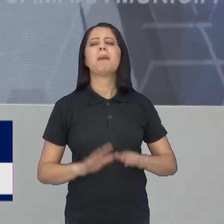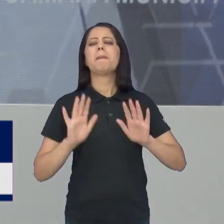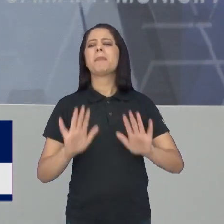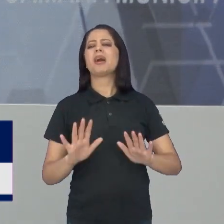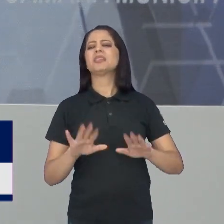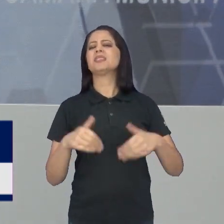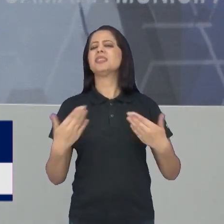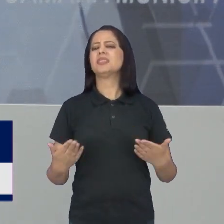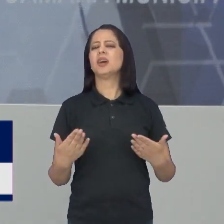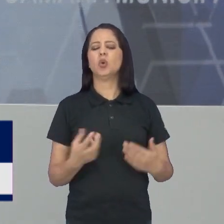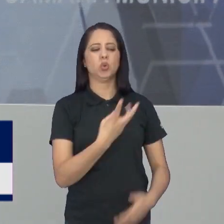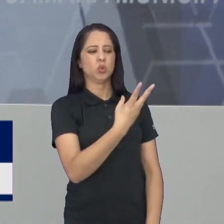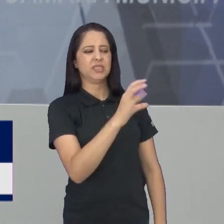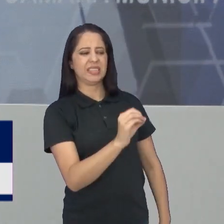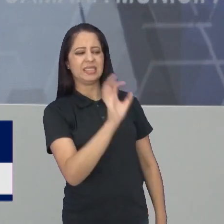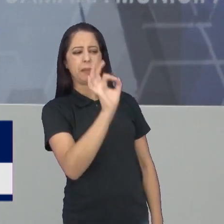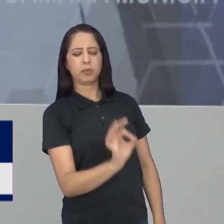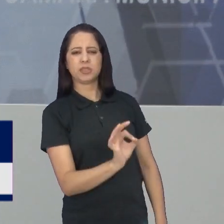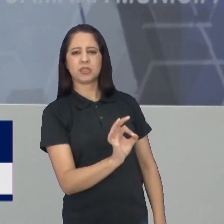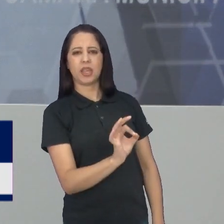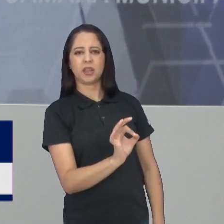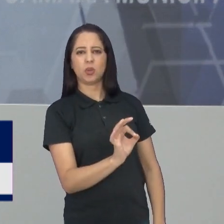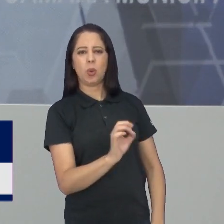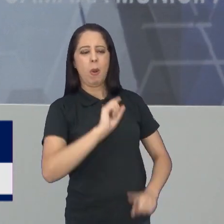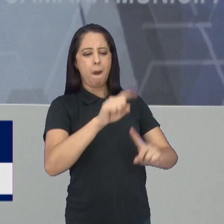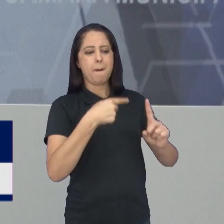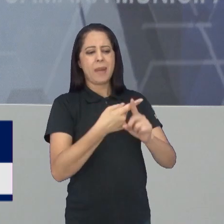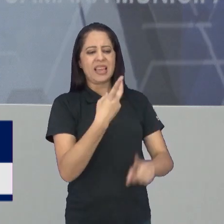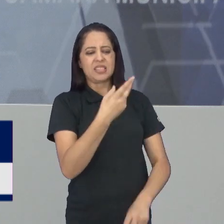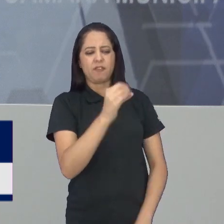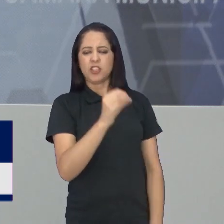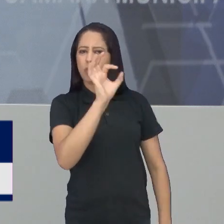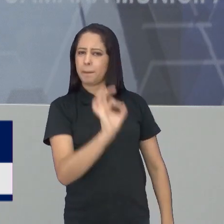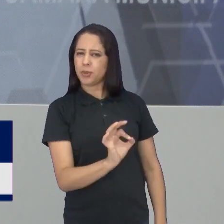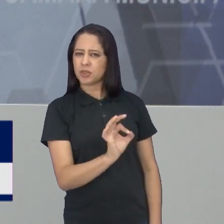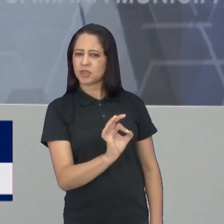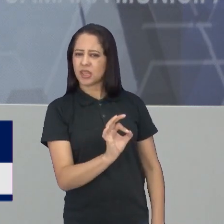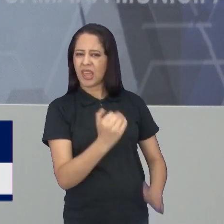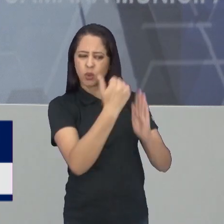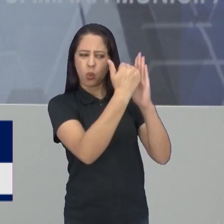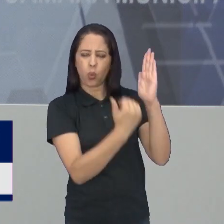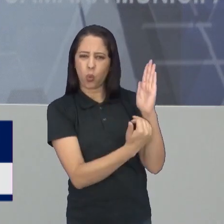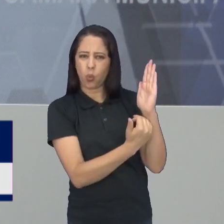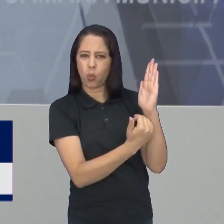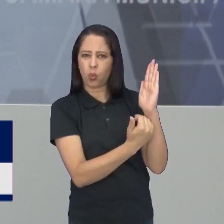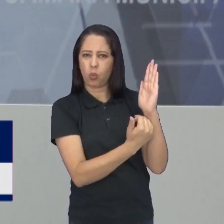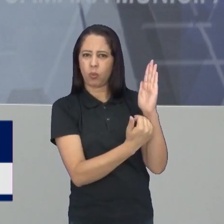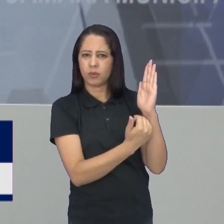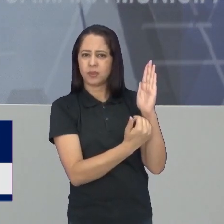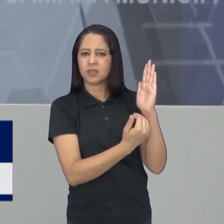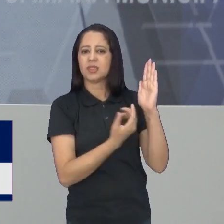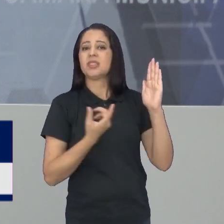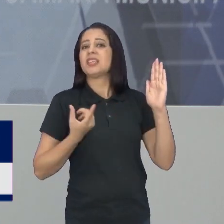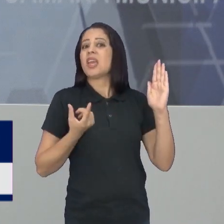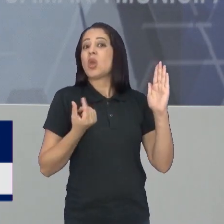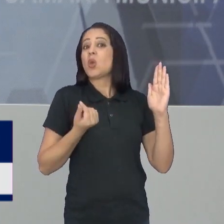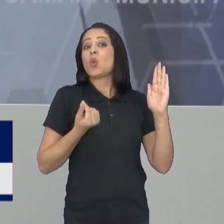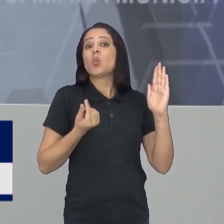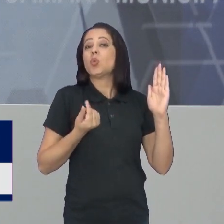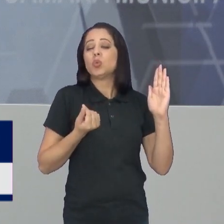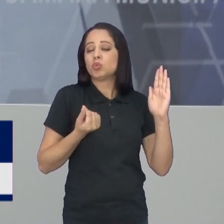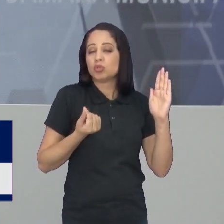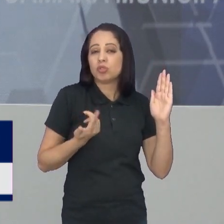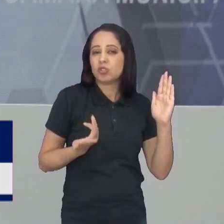desses 30%, ele vai ganhar mais 20%. E aí, esse dinheiro da outorga,